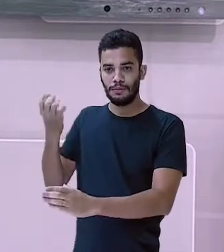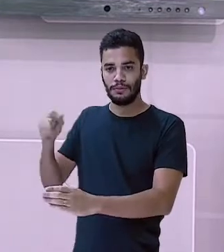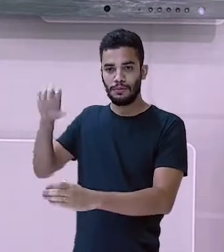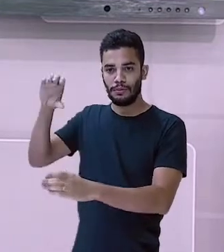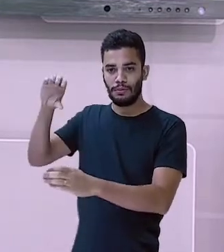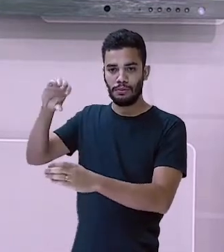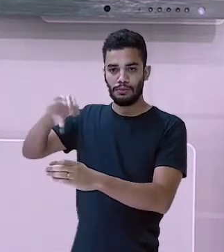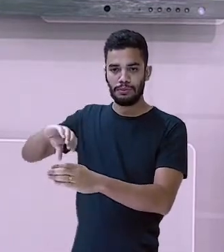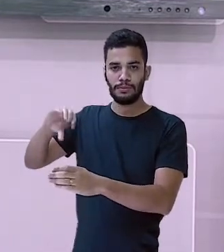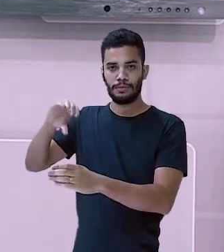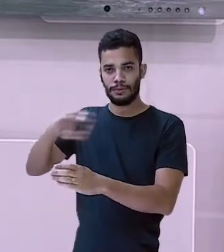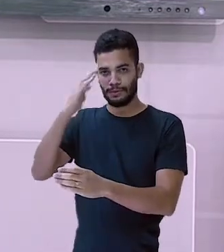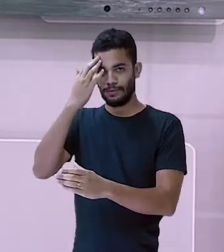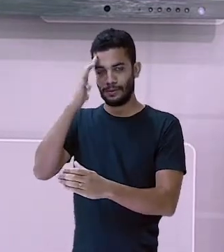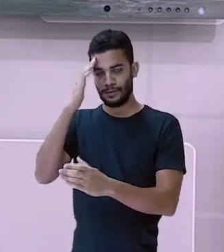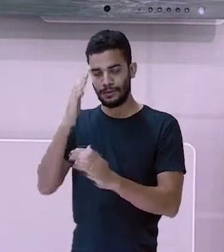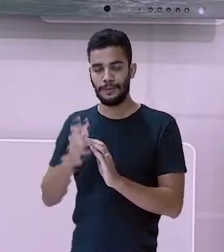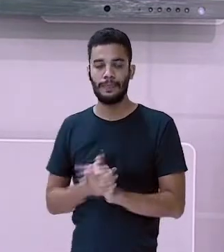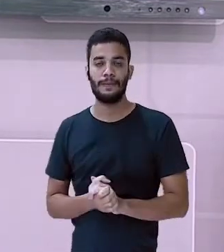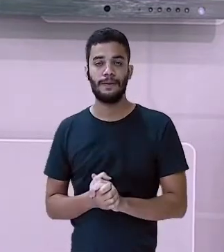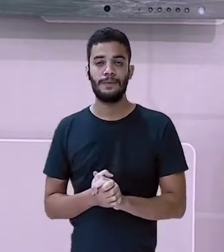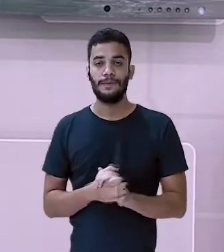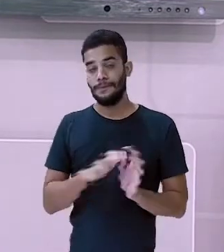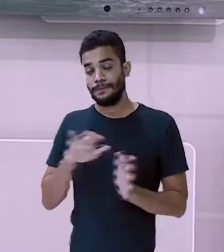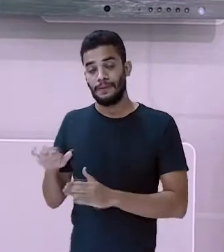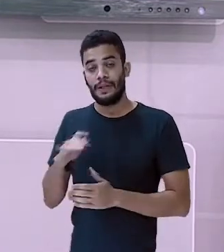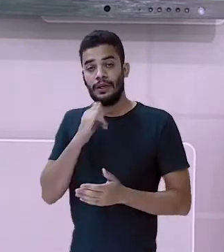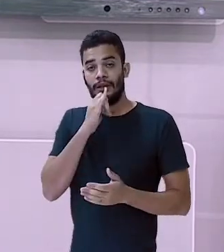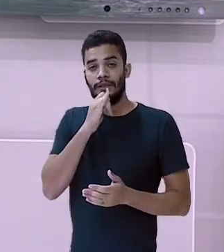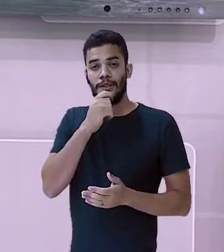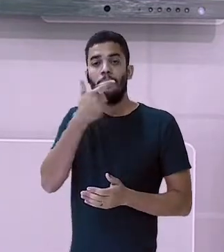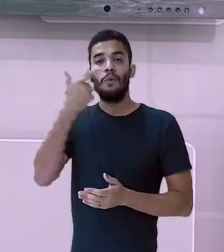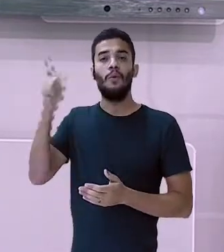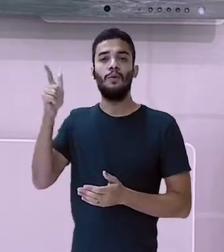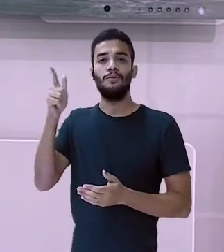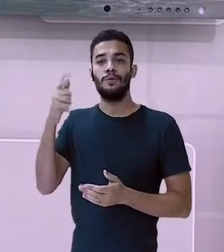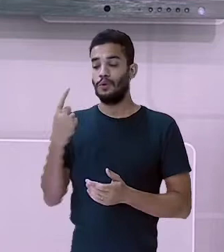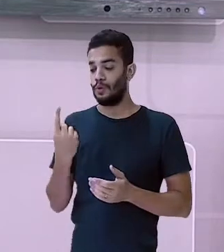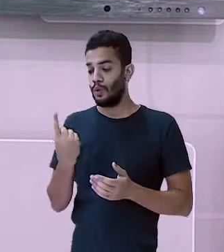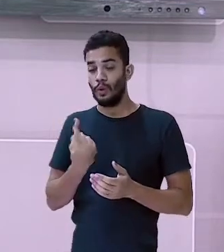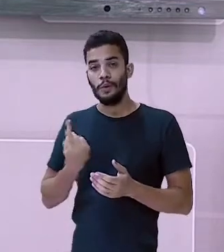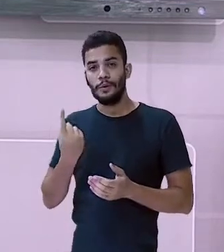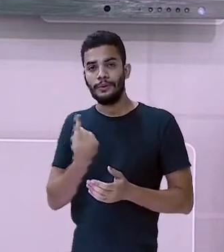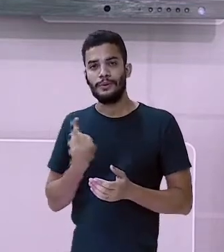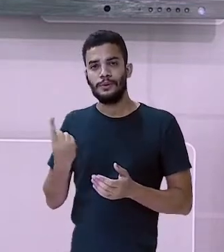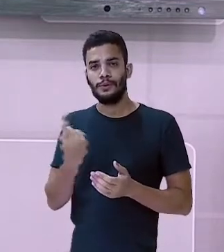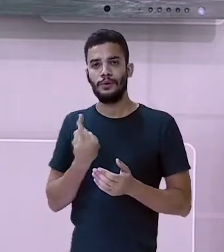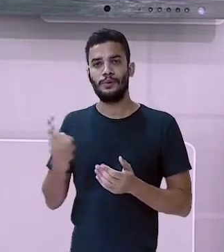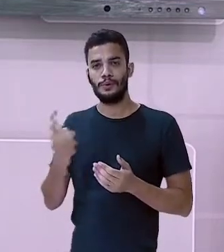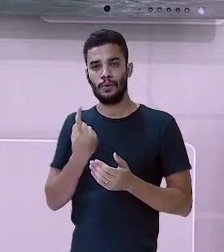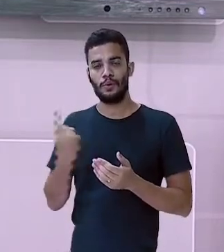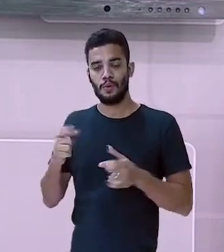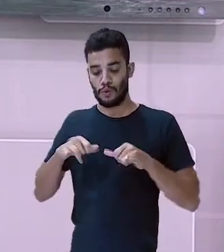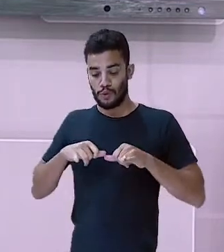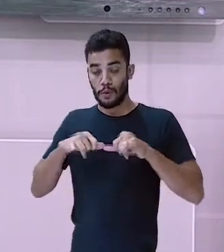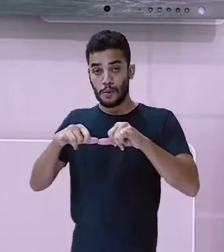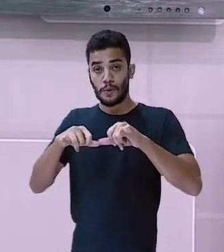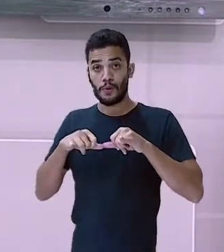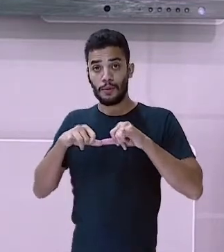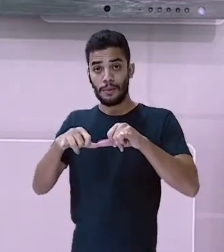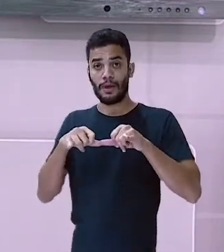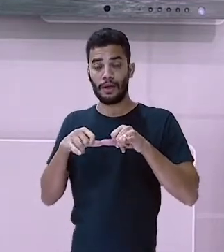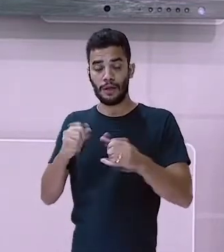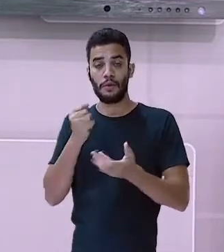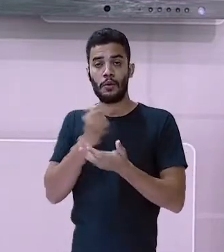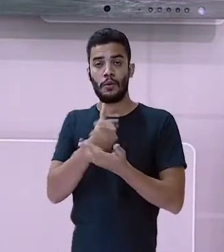o suco, que a gente fala assim, o suco de caixinha, o mesmo de garrafinha, até pede agite antes de